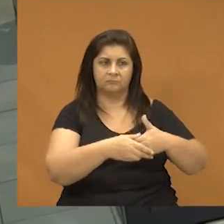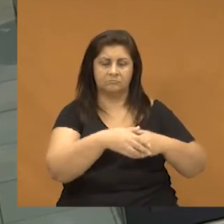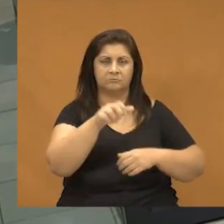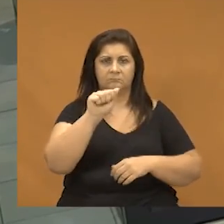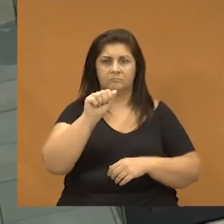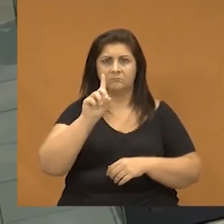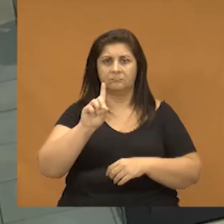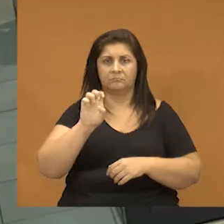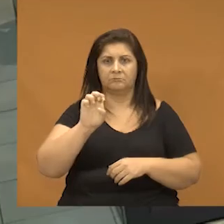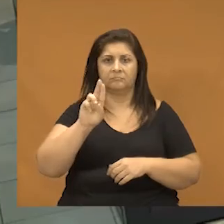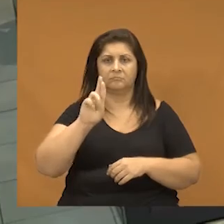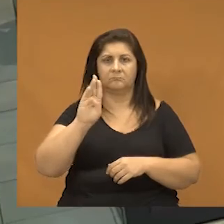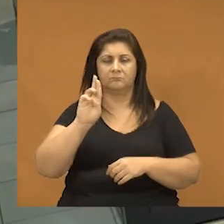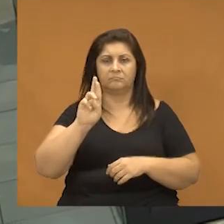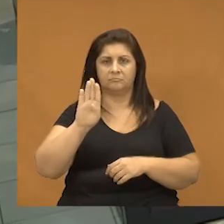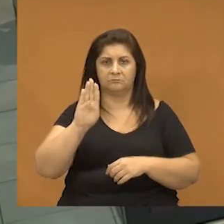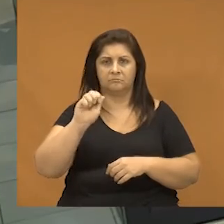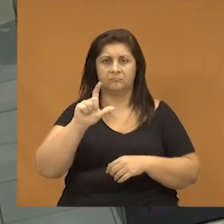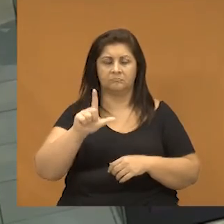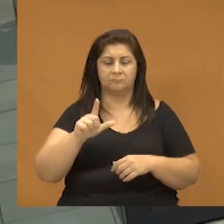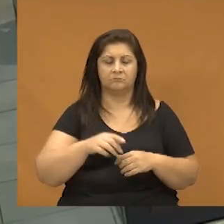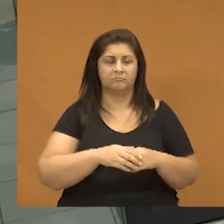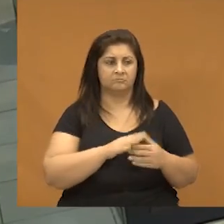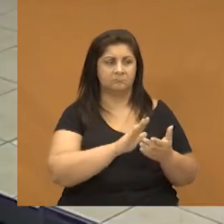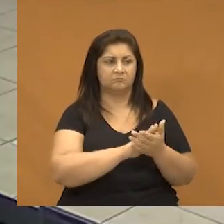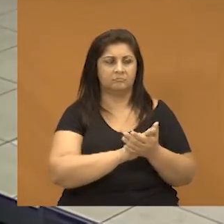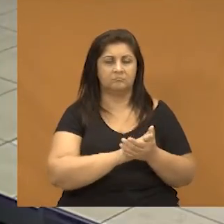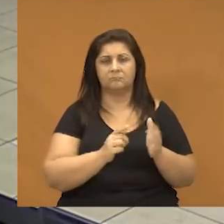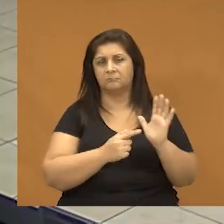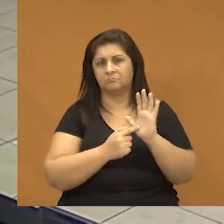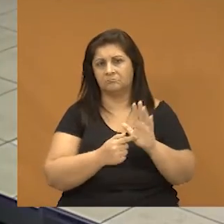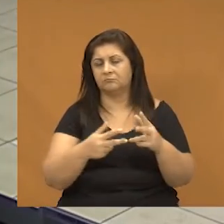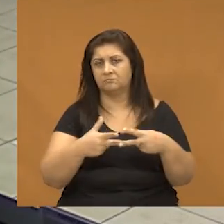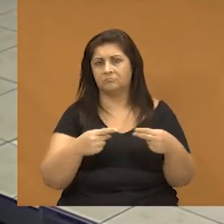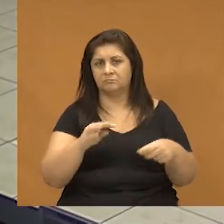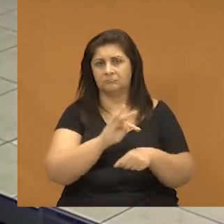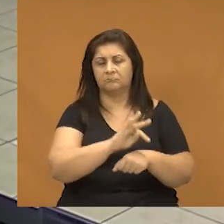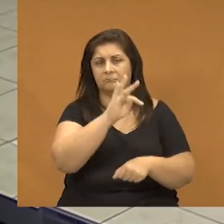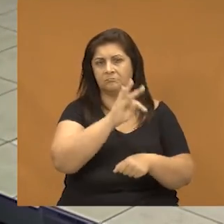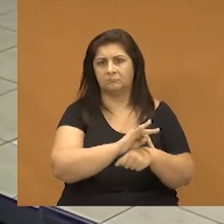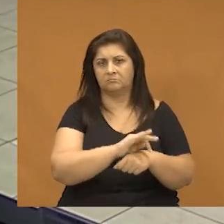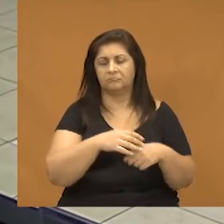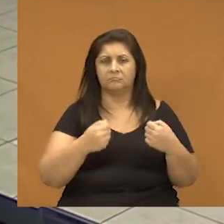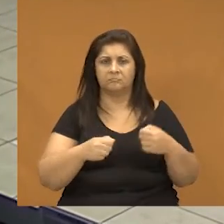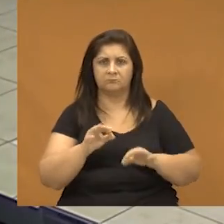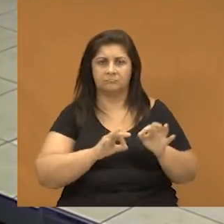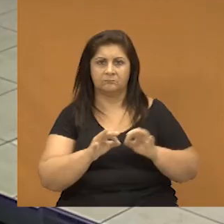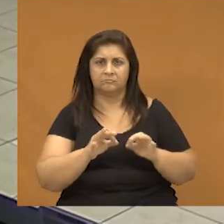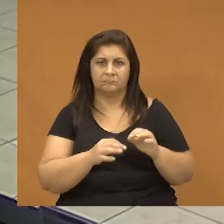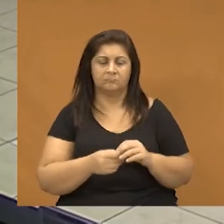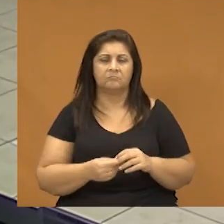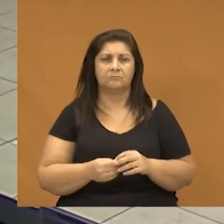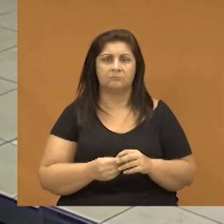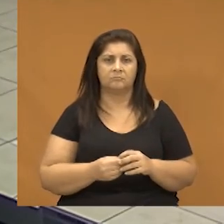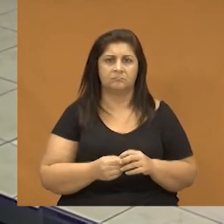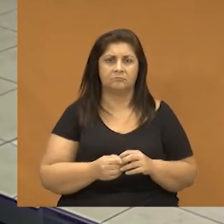pela iniciativa. Fiz algumas pontuações técnicas, eu acho que são arestas que são perfeitamente